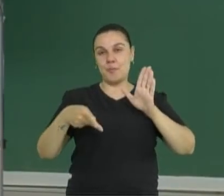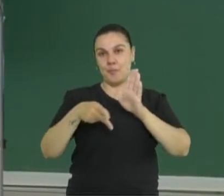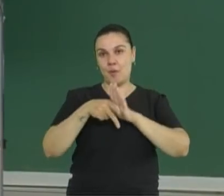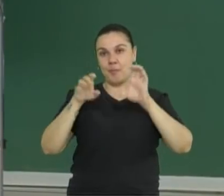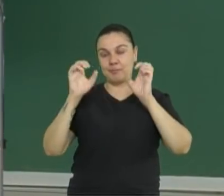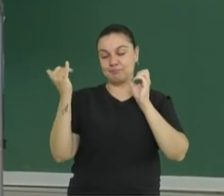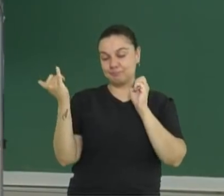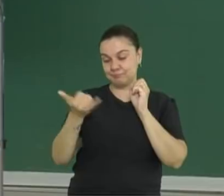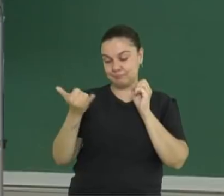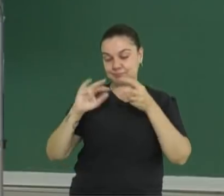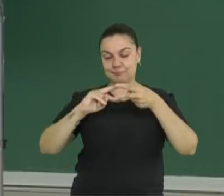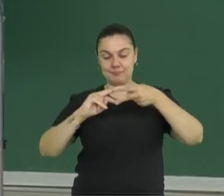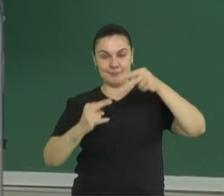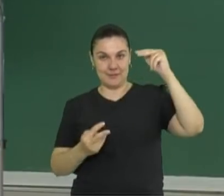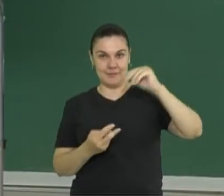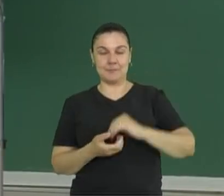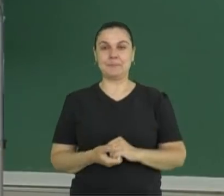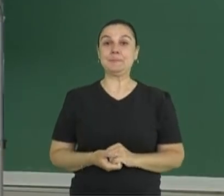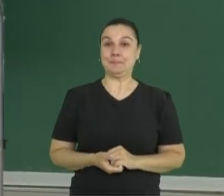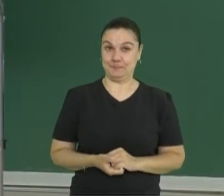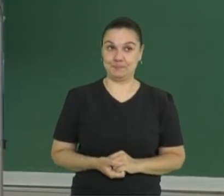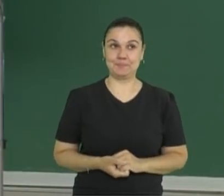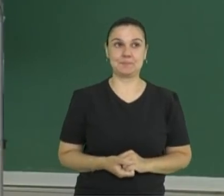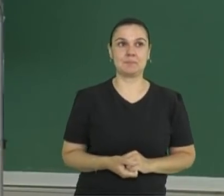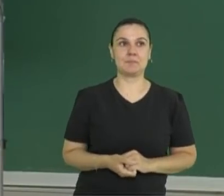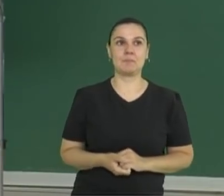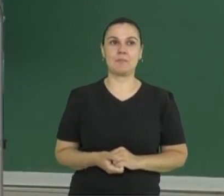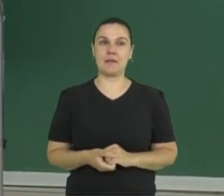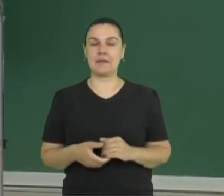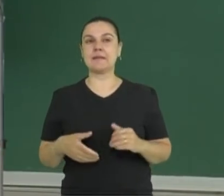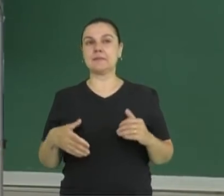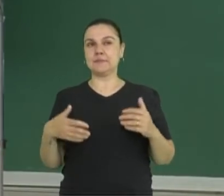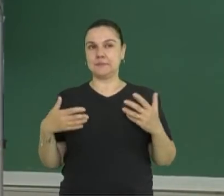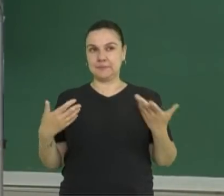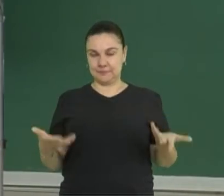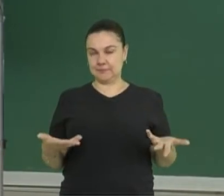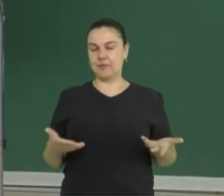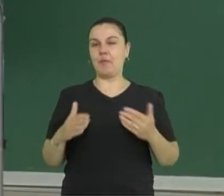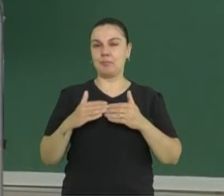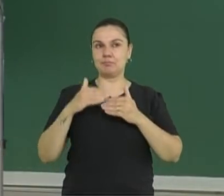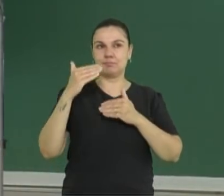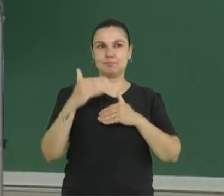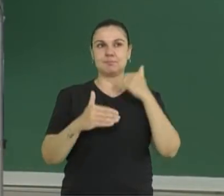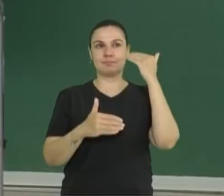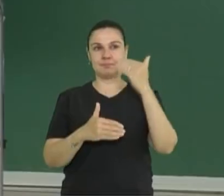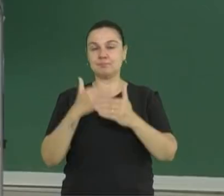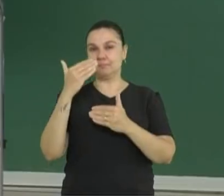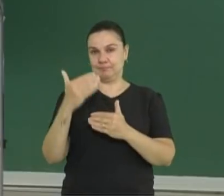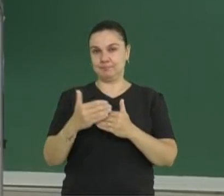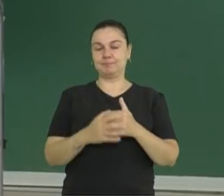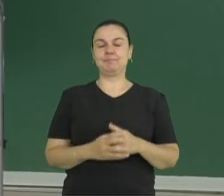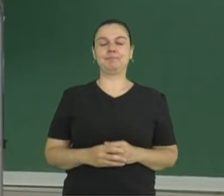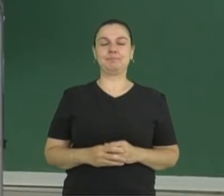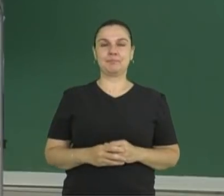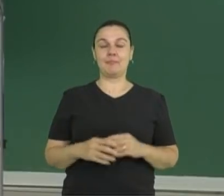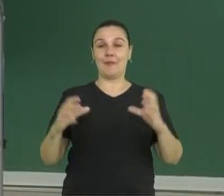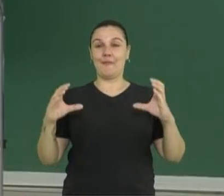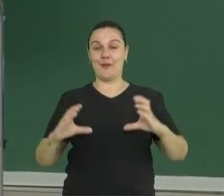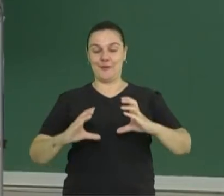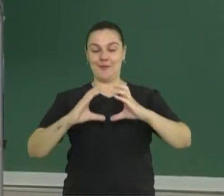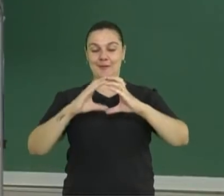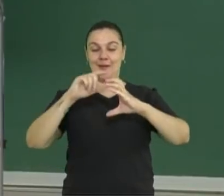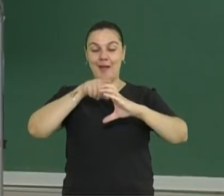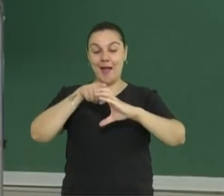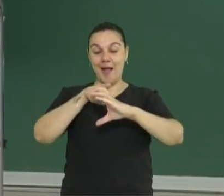dessas informações do material hereditário. Então vamos ver passo a passo cada pedacinho do núcleo? Então vamos